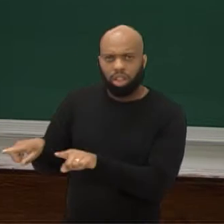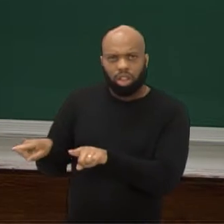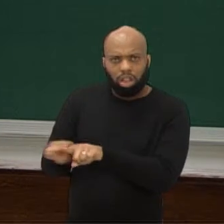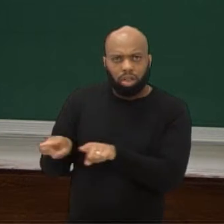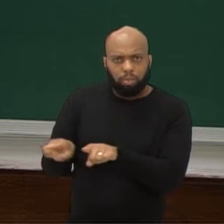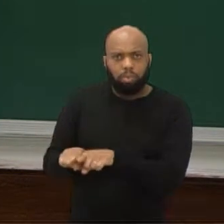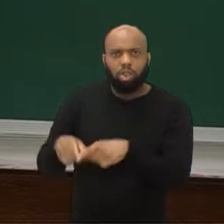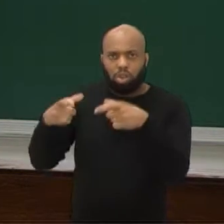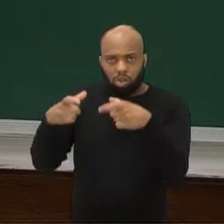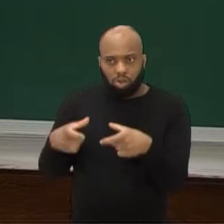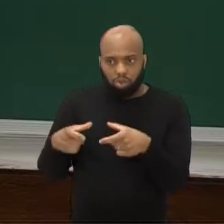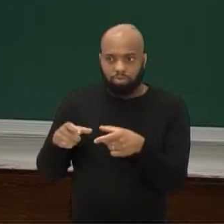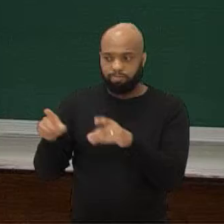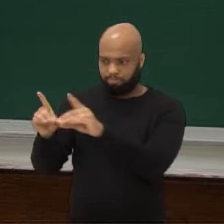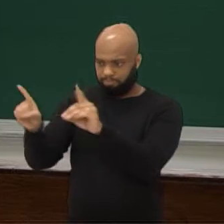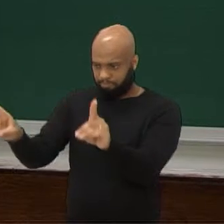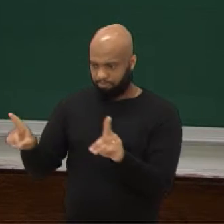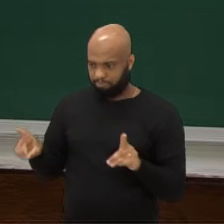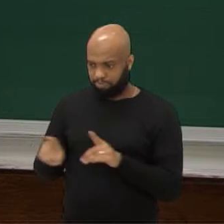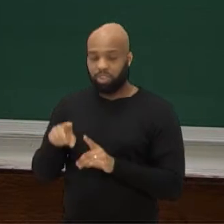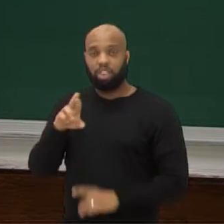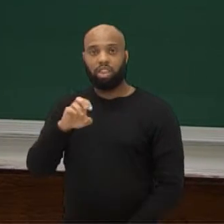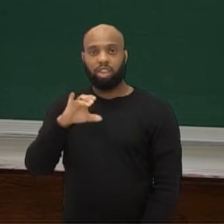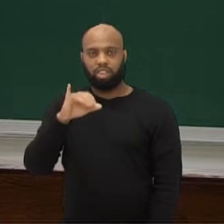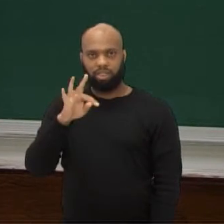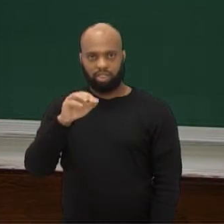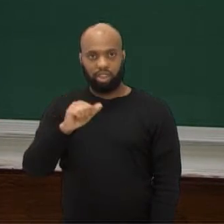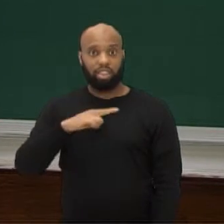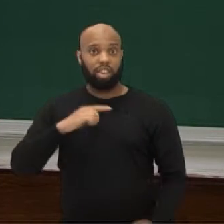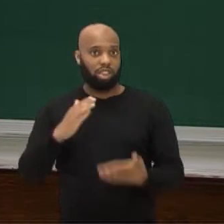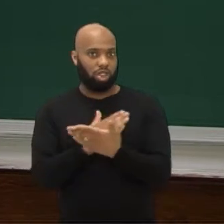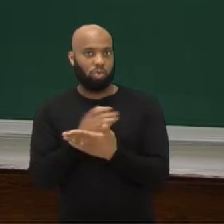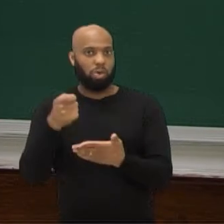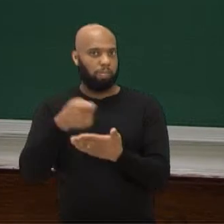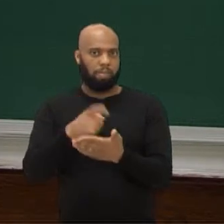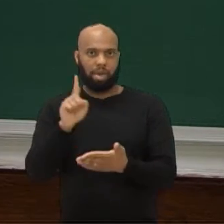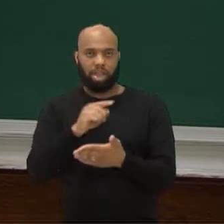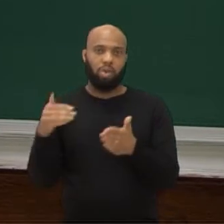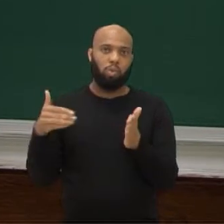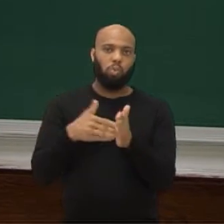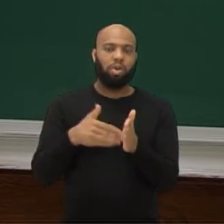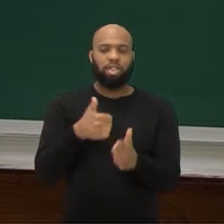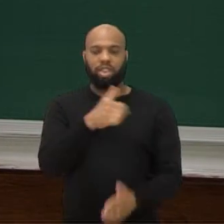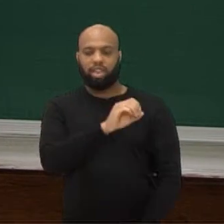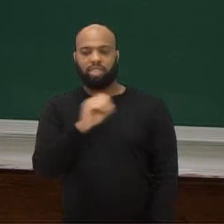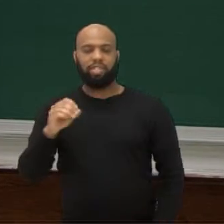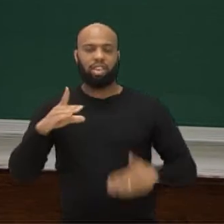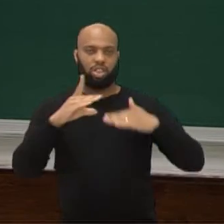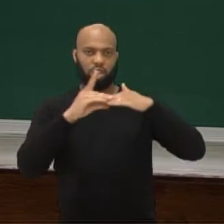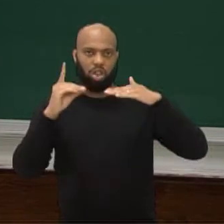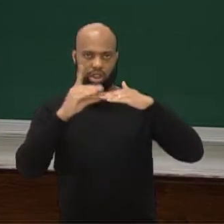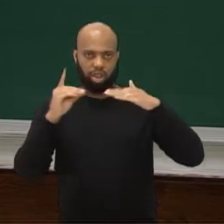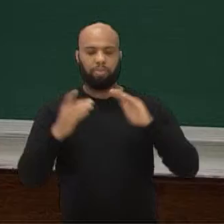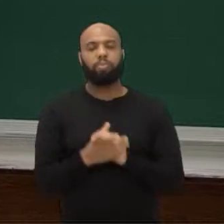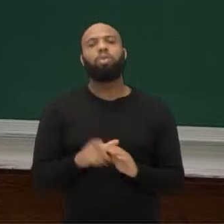na Justiça que deram isenção para compras até $100. O que significa